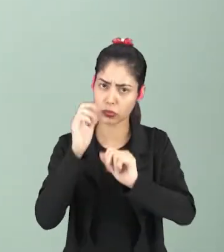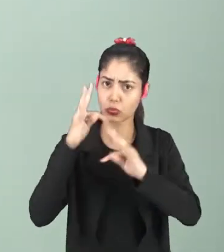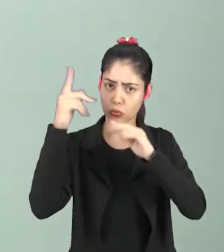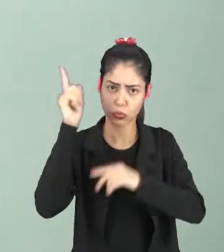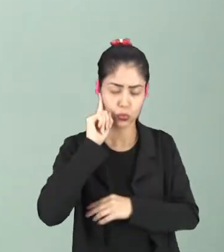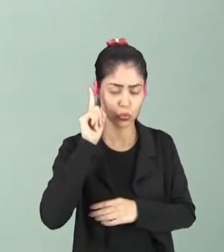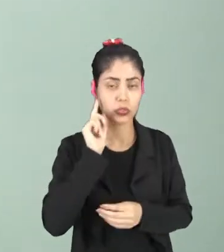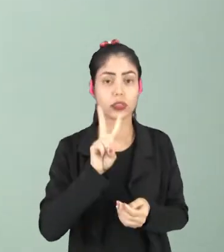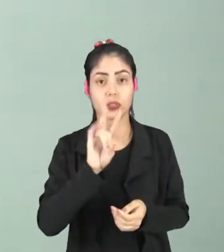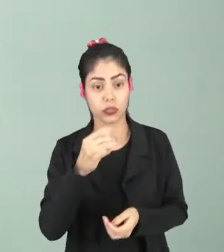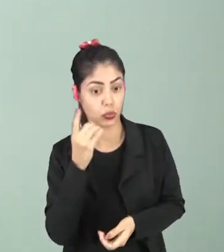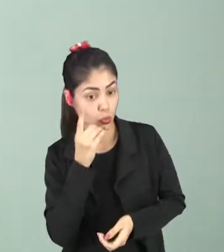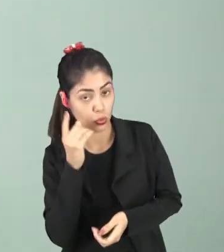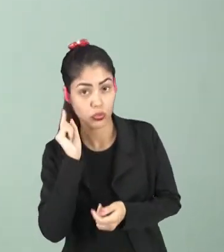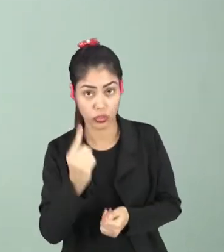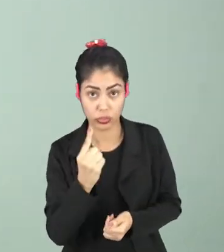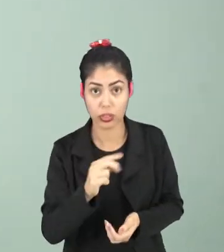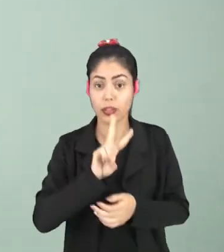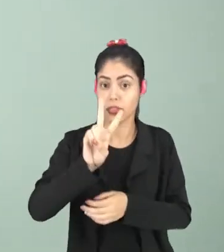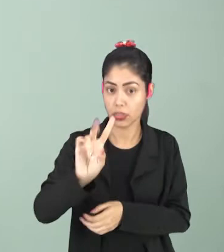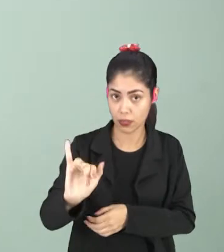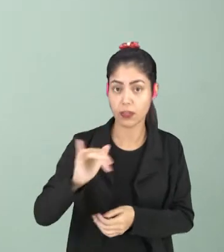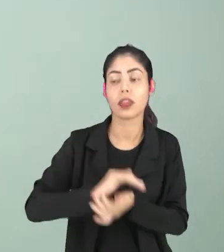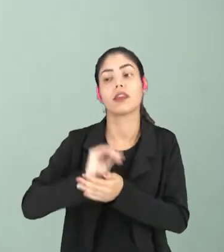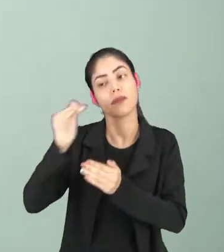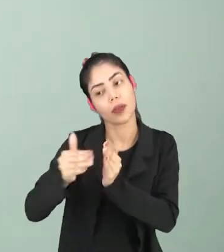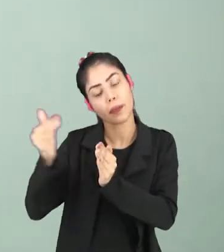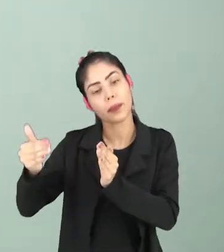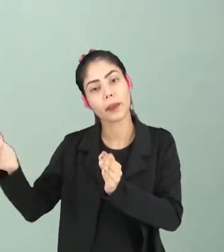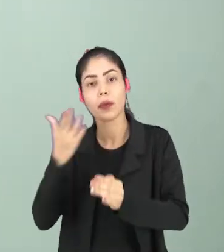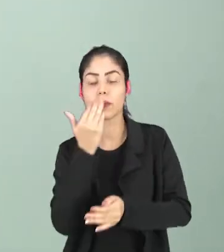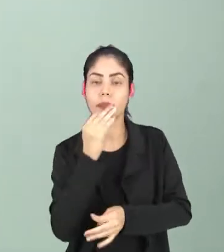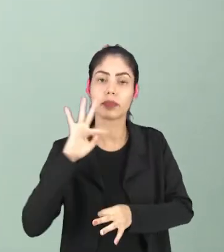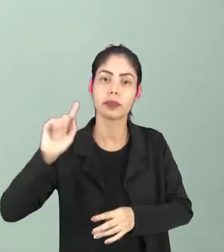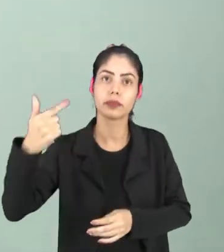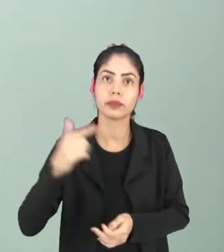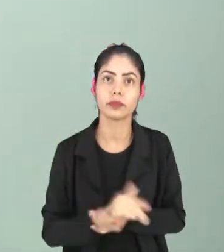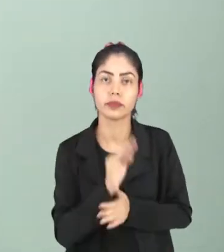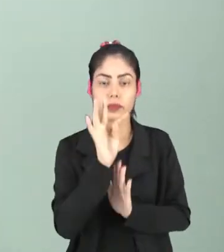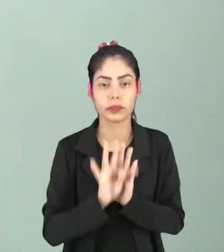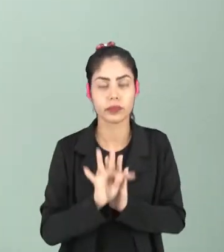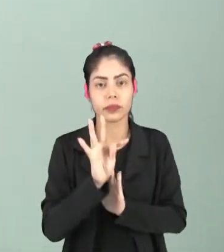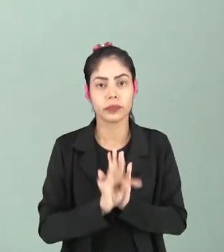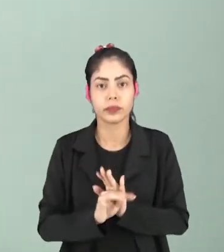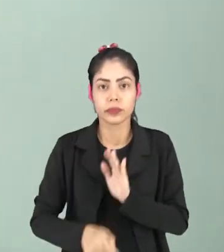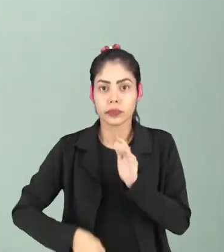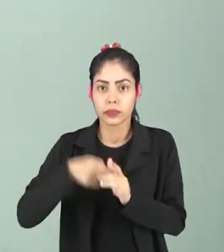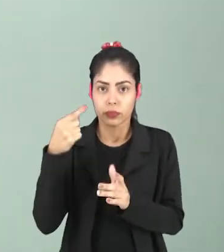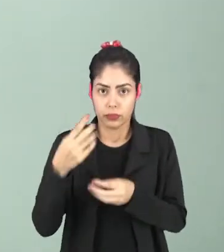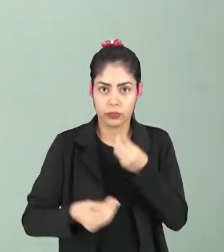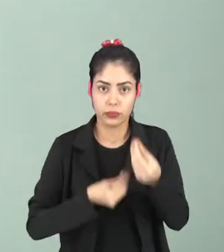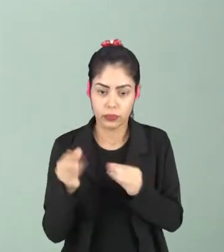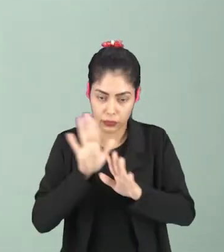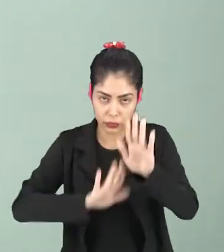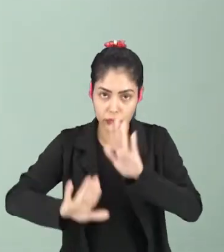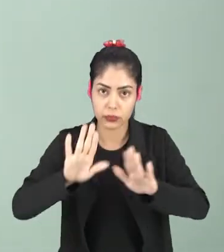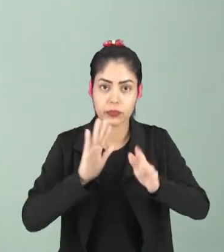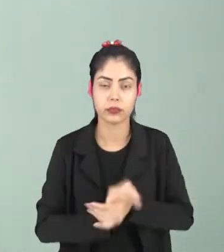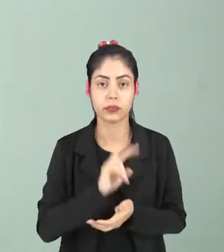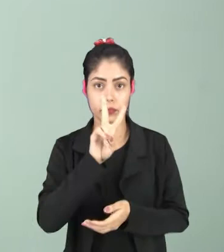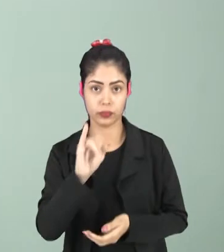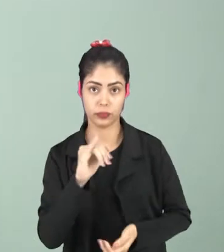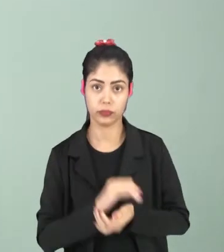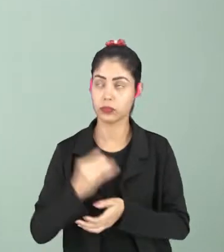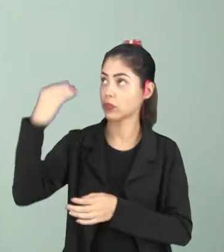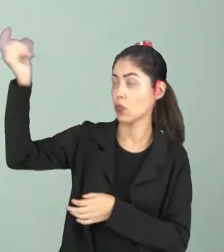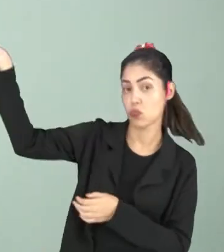caçar num determinado dia e consumir aquele alimento por vários dias. Como vocês viram ali no texto, né, o primeiro método de conservação utilizado